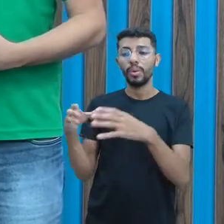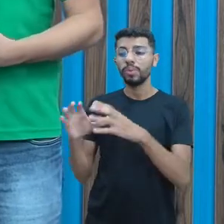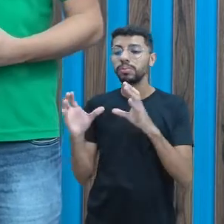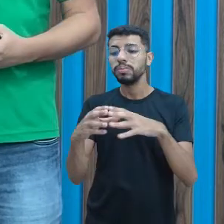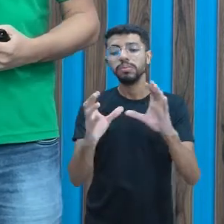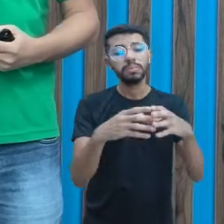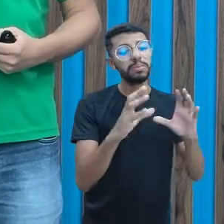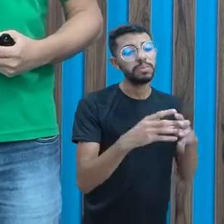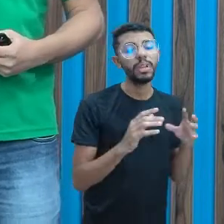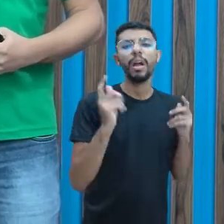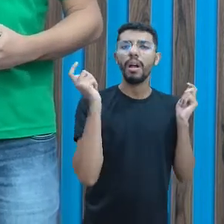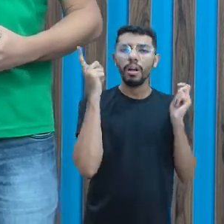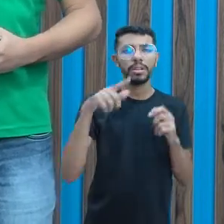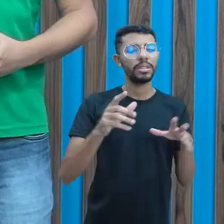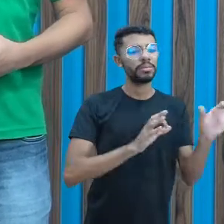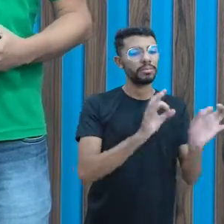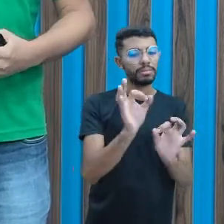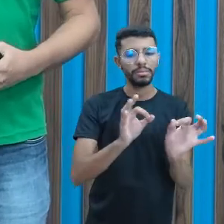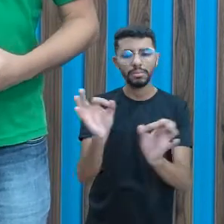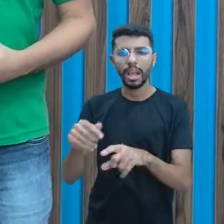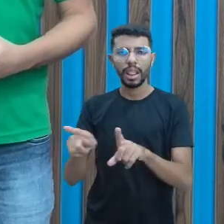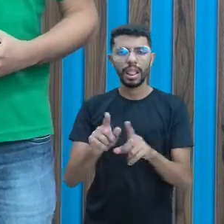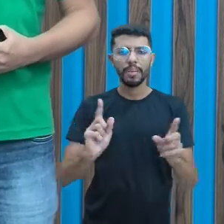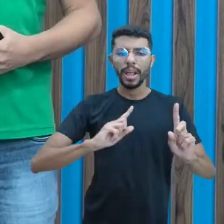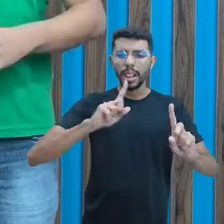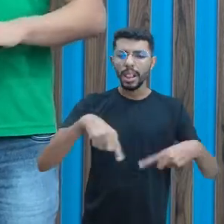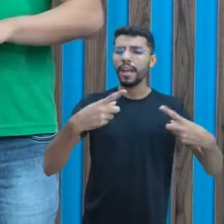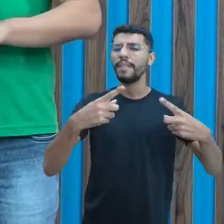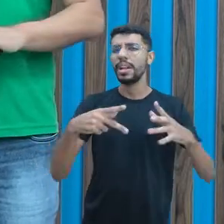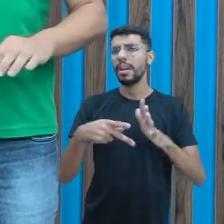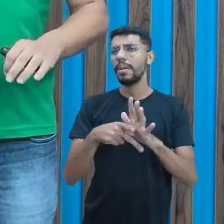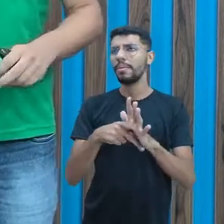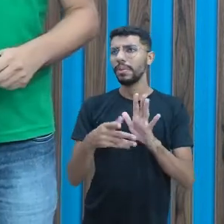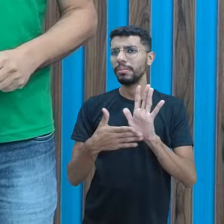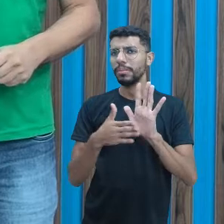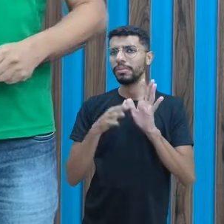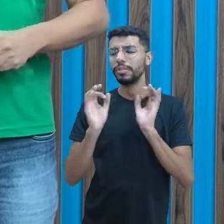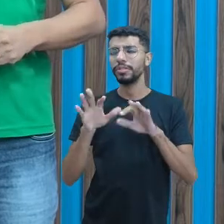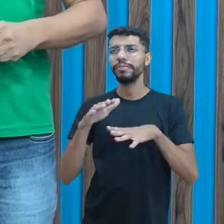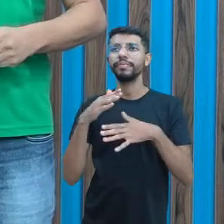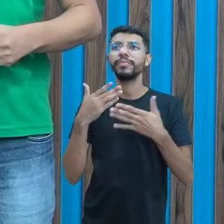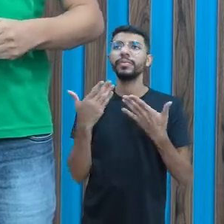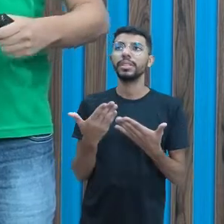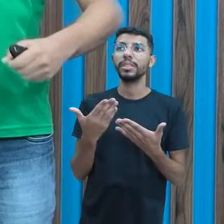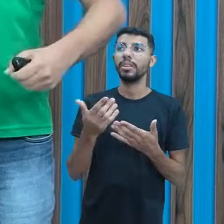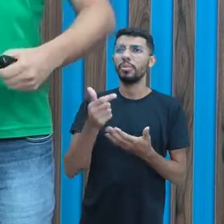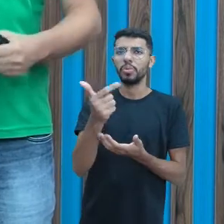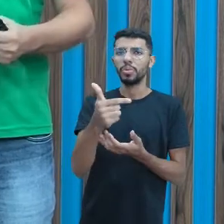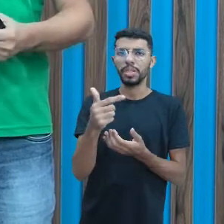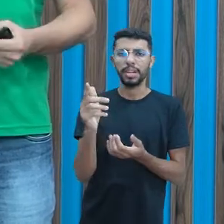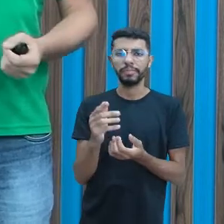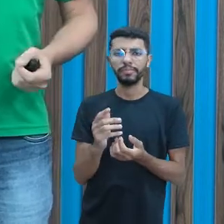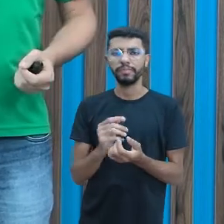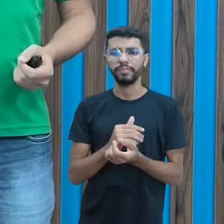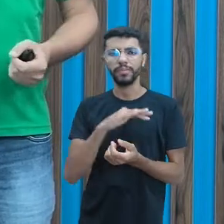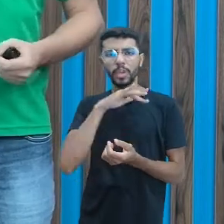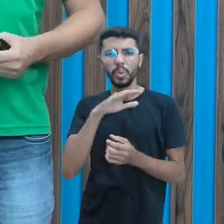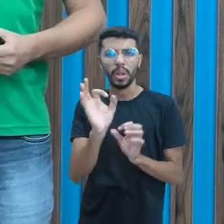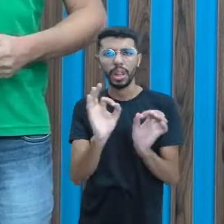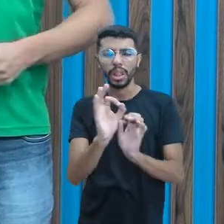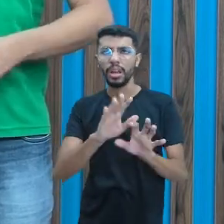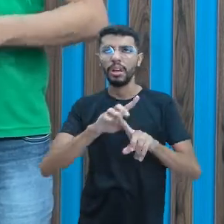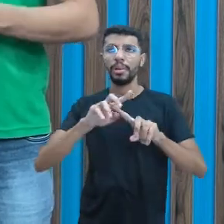possam defender suas causas, possam construir os seus partidos. Não há mal nenhum nisso, né? O mal está quando os partidos eles não